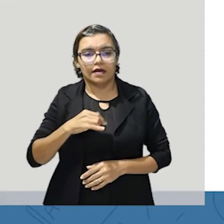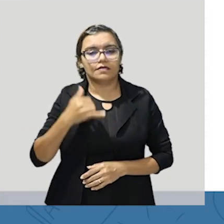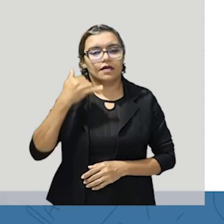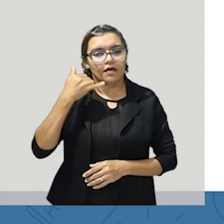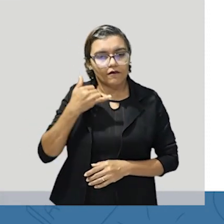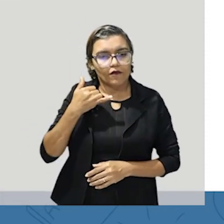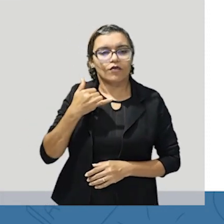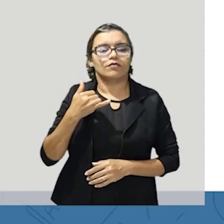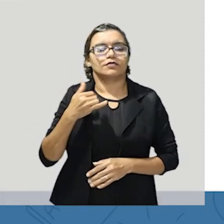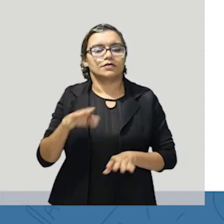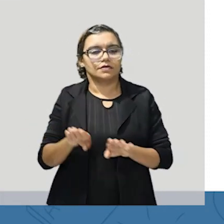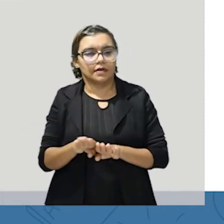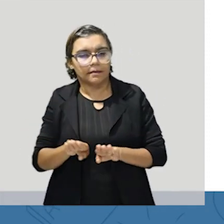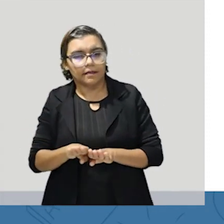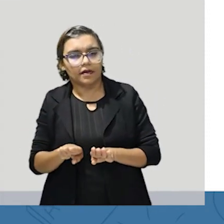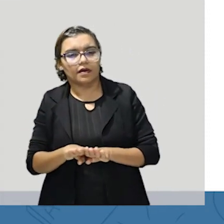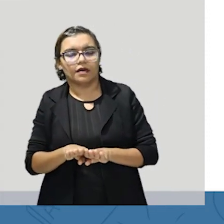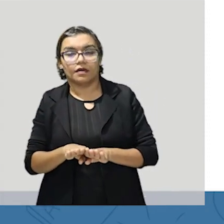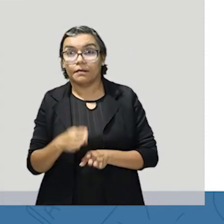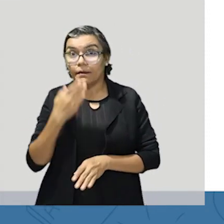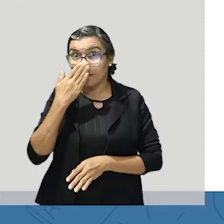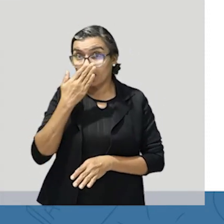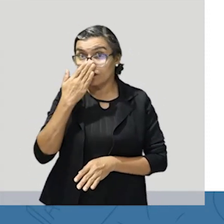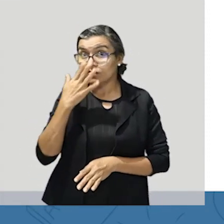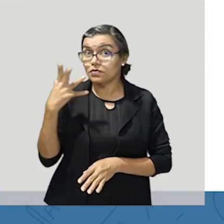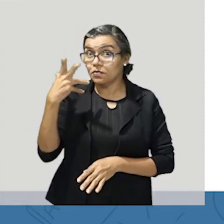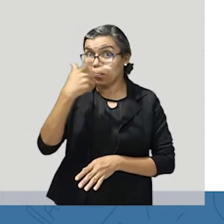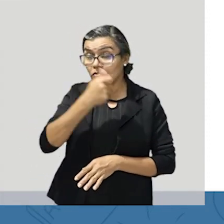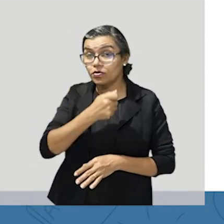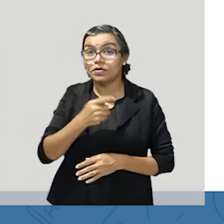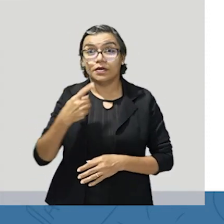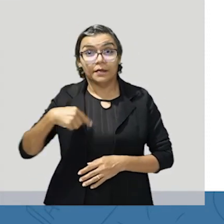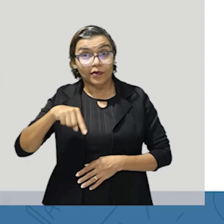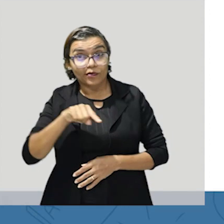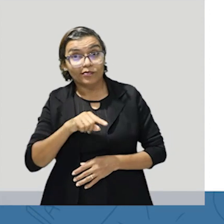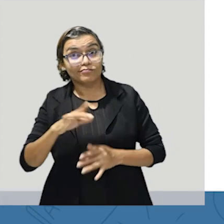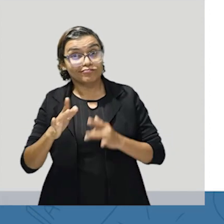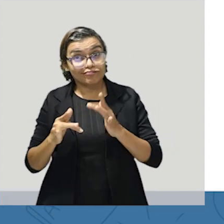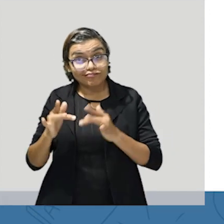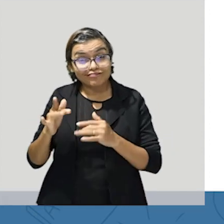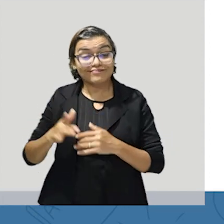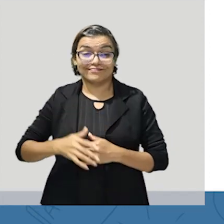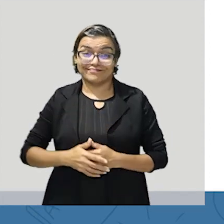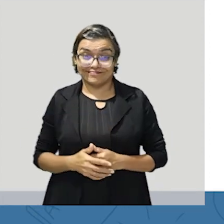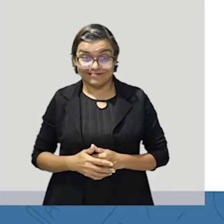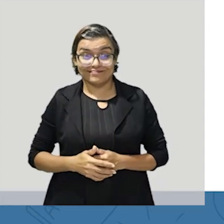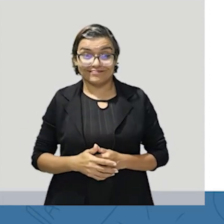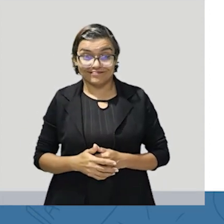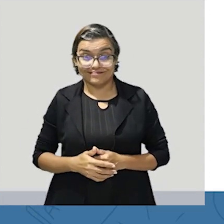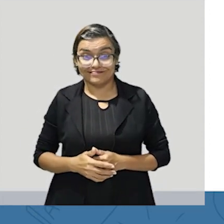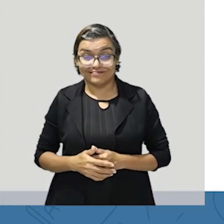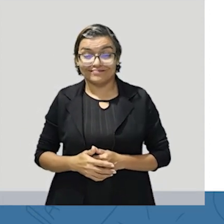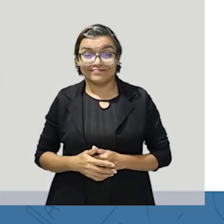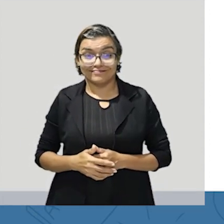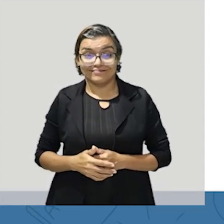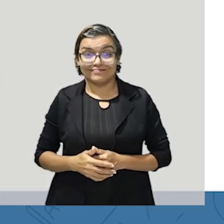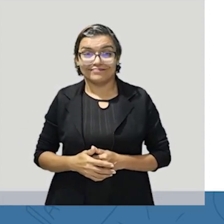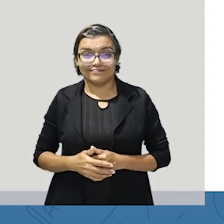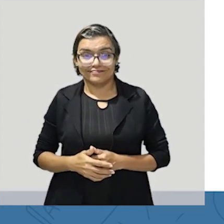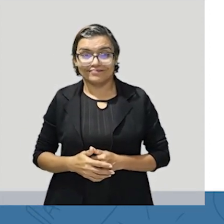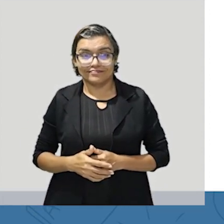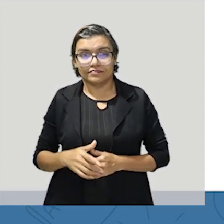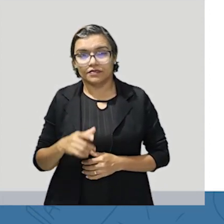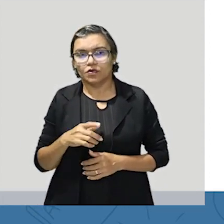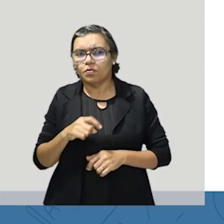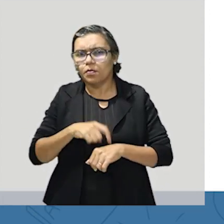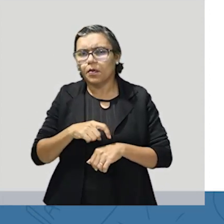alcaloide à vontade tem prostitutas bonitas para a gente namorar e quando eu estiver mais triste mais triste de